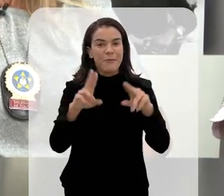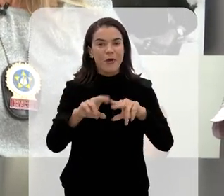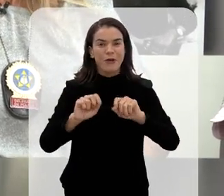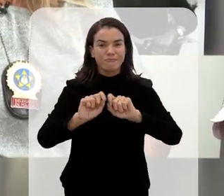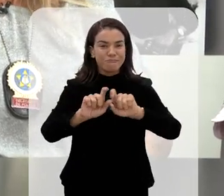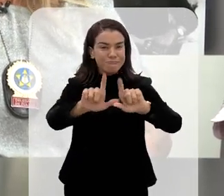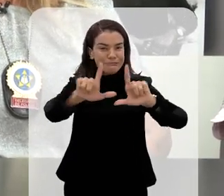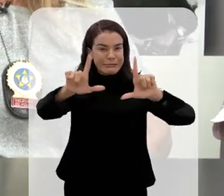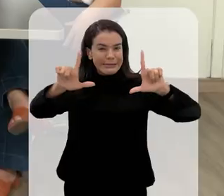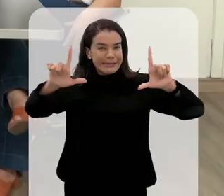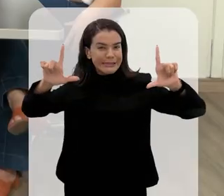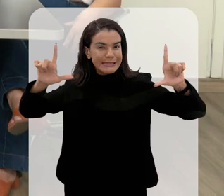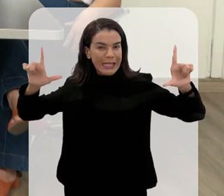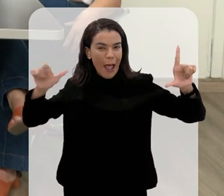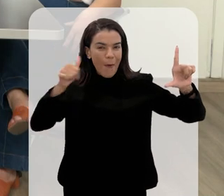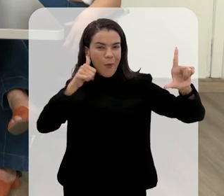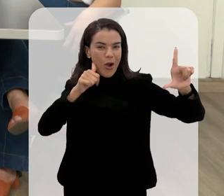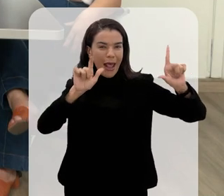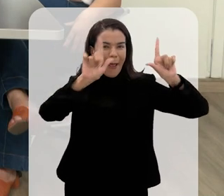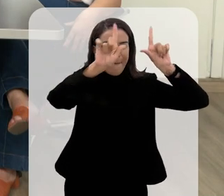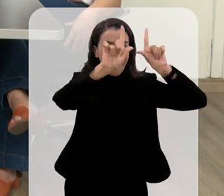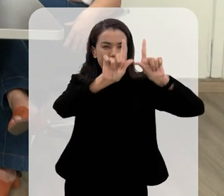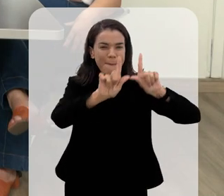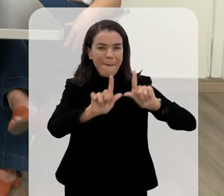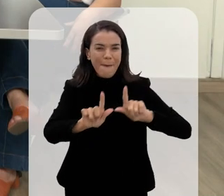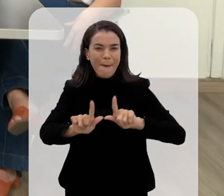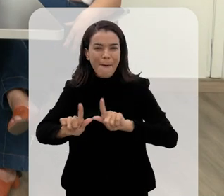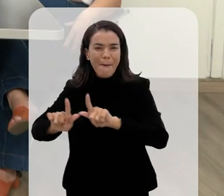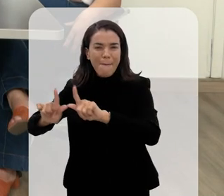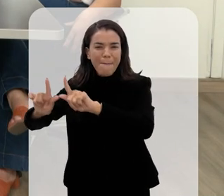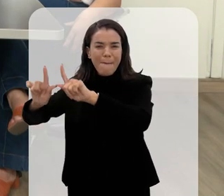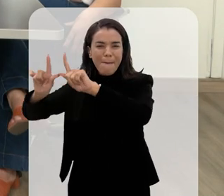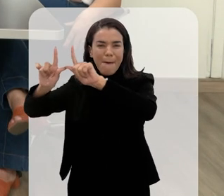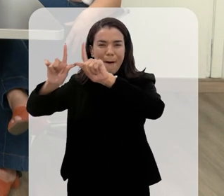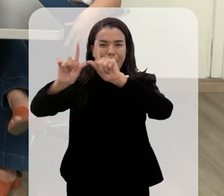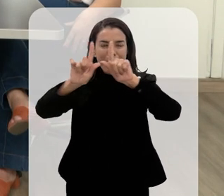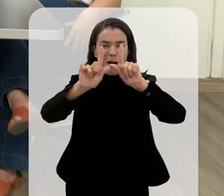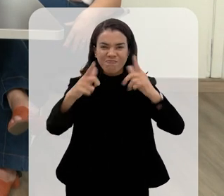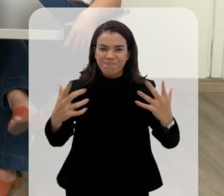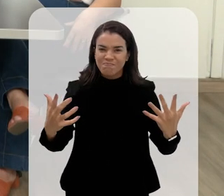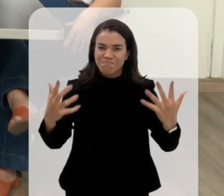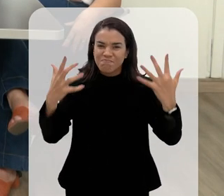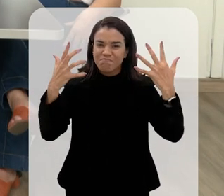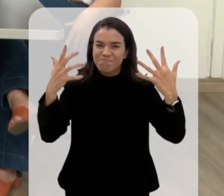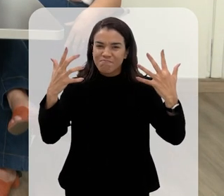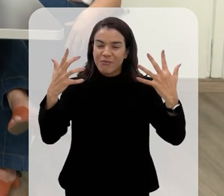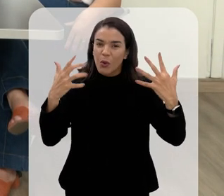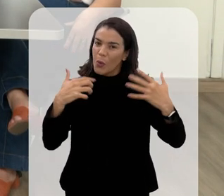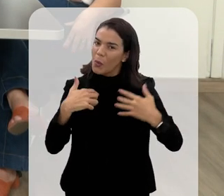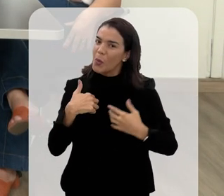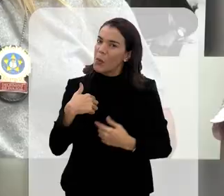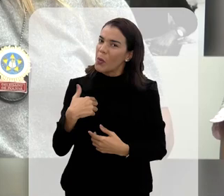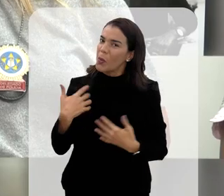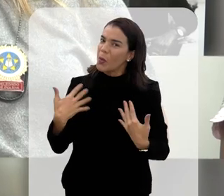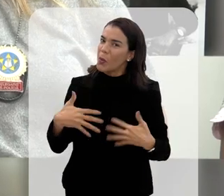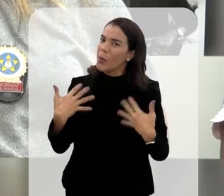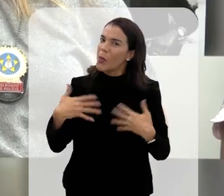esse painel magnífico aqui que nos enfeita. Realmente